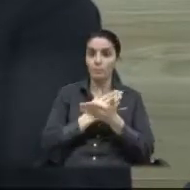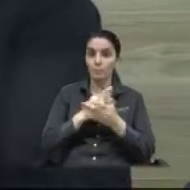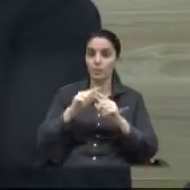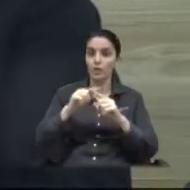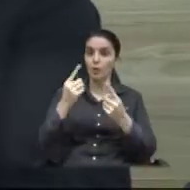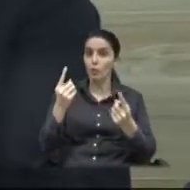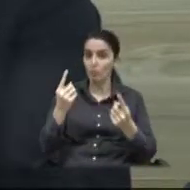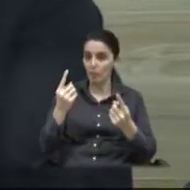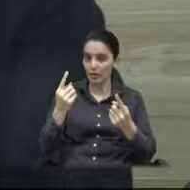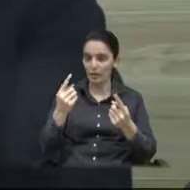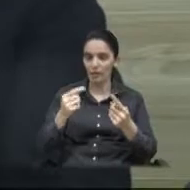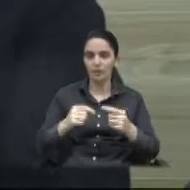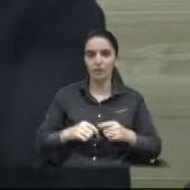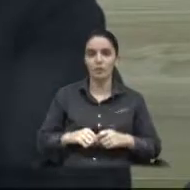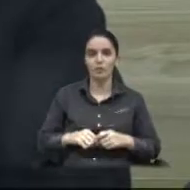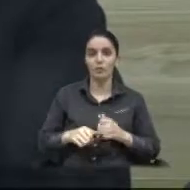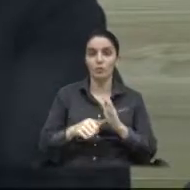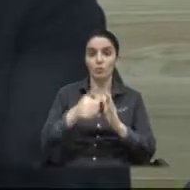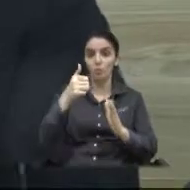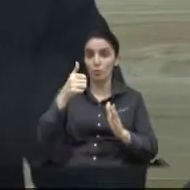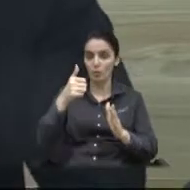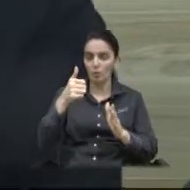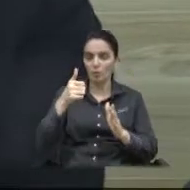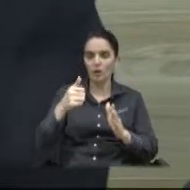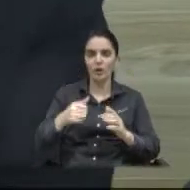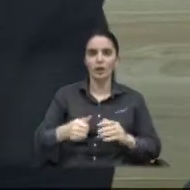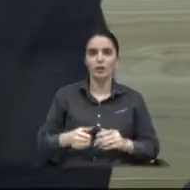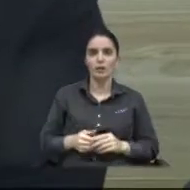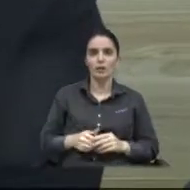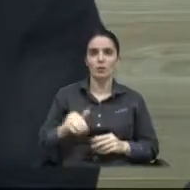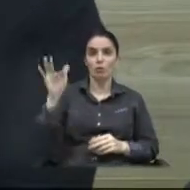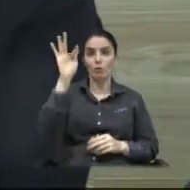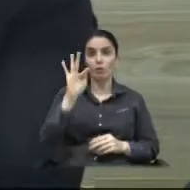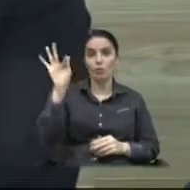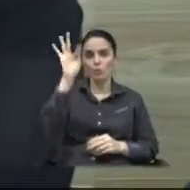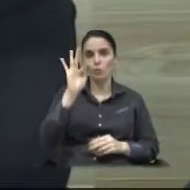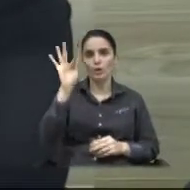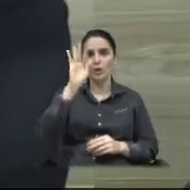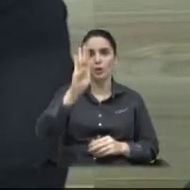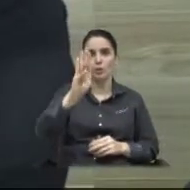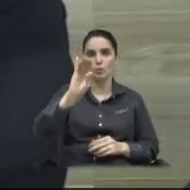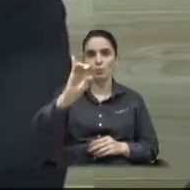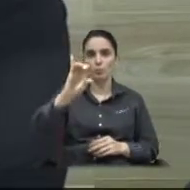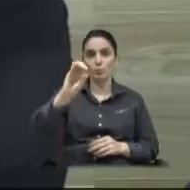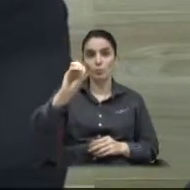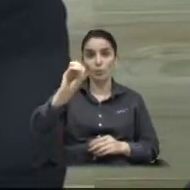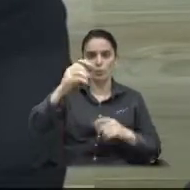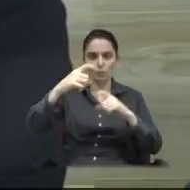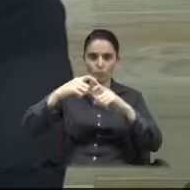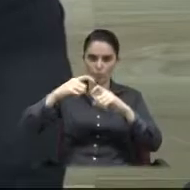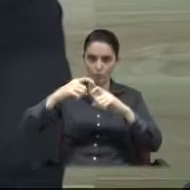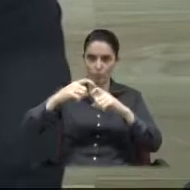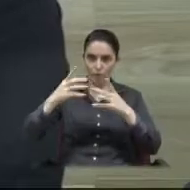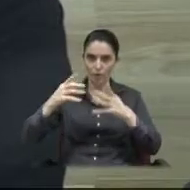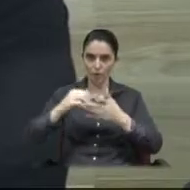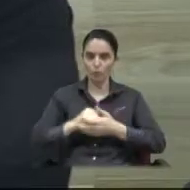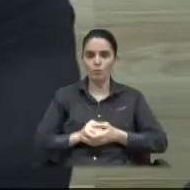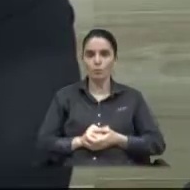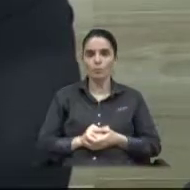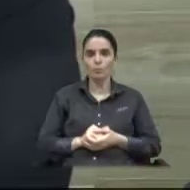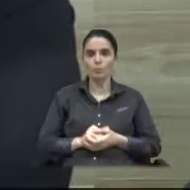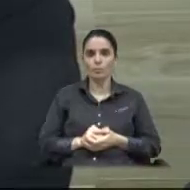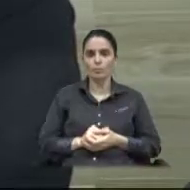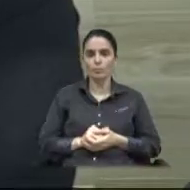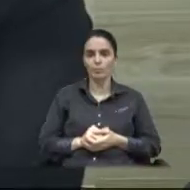de biomédica, na Fundação Hermínio Ometo, em Araras, onde ele se formou em 88. Com o apoio da dona Dúzia